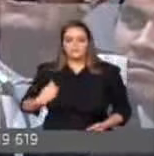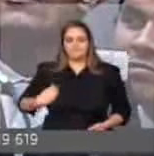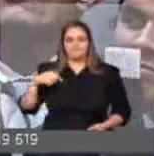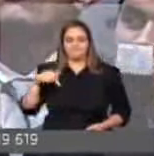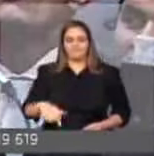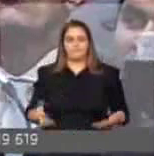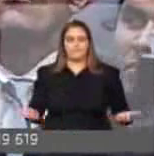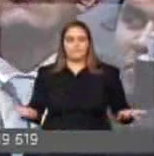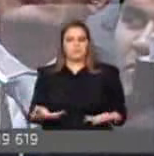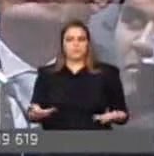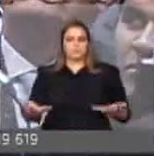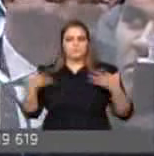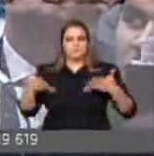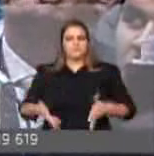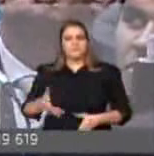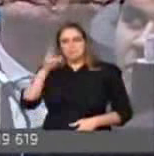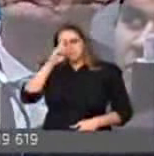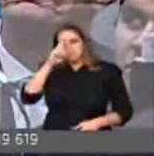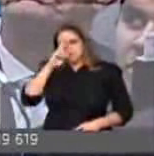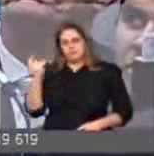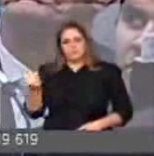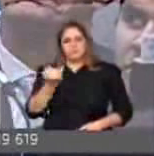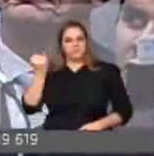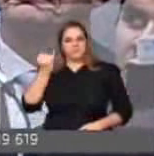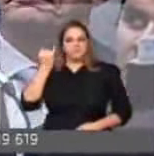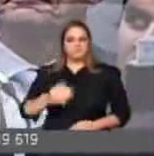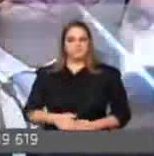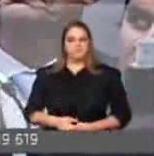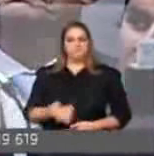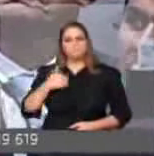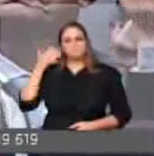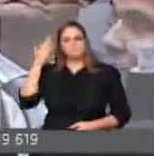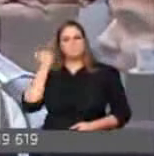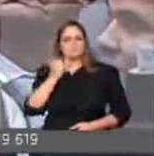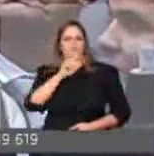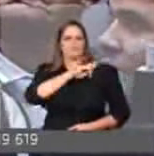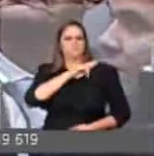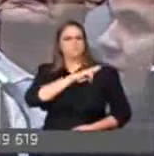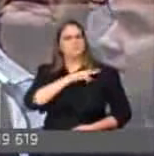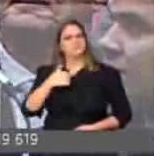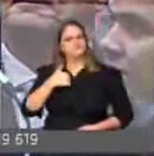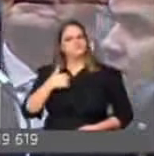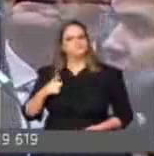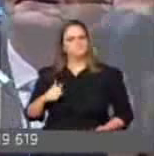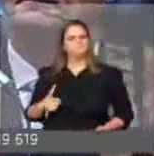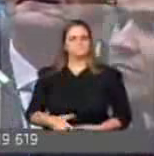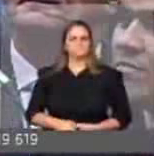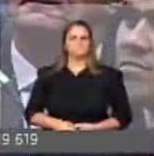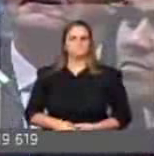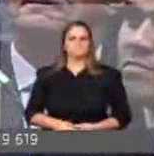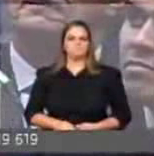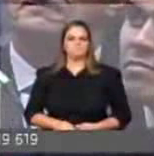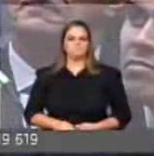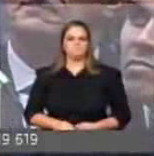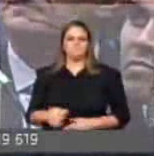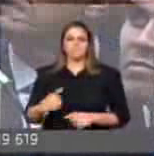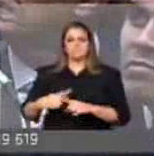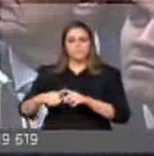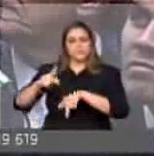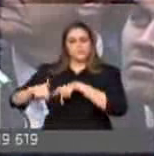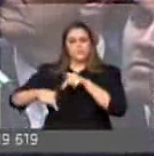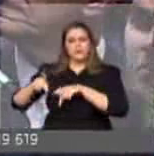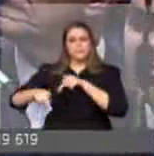para fazer história. Sabia da minha responsabilidade por ter sido o deputado federal mais votado